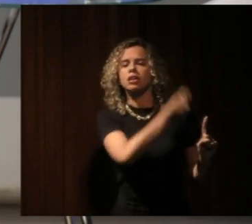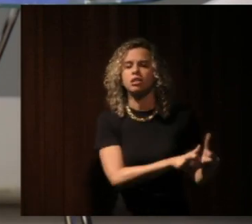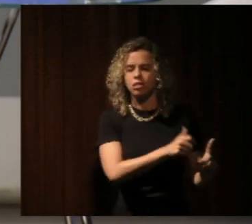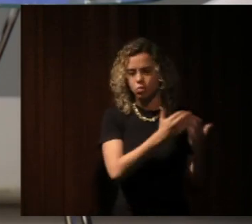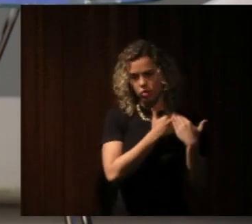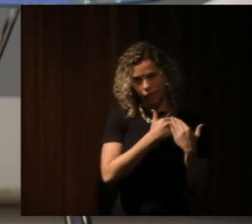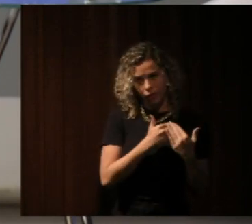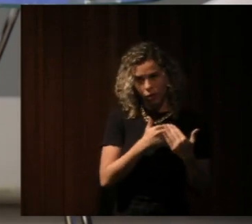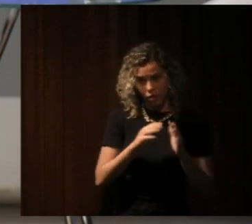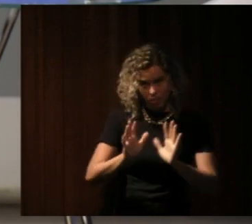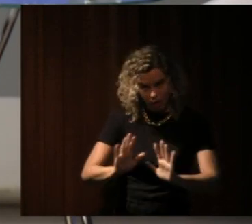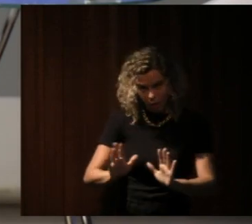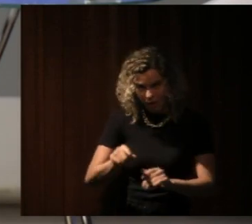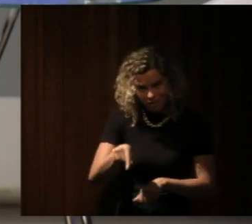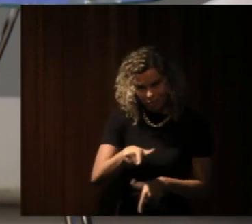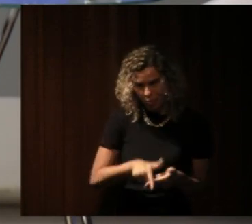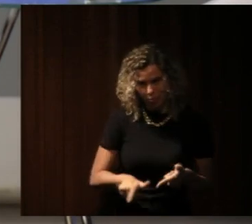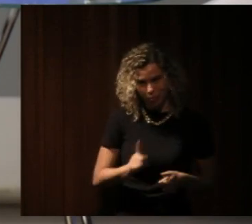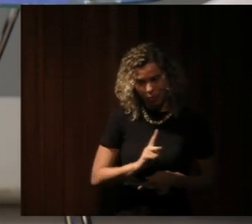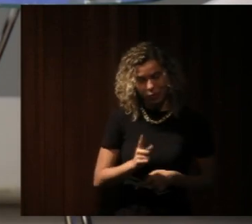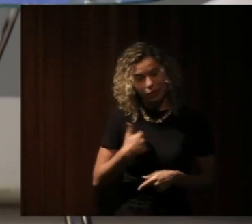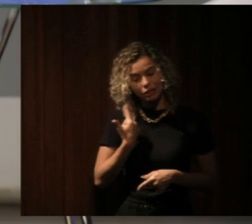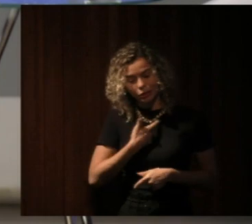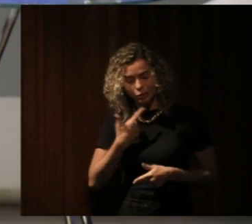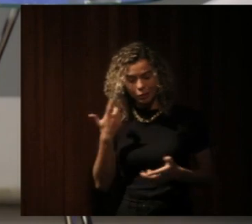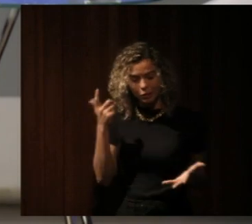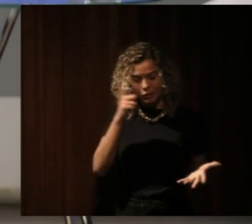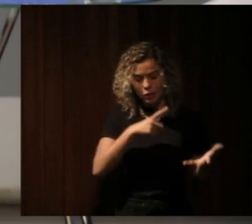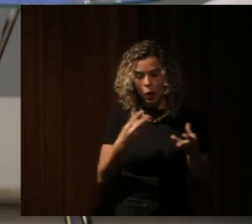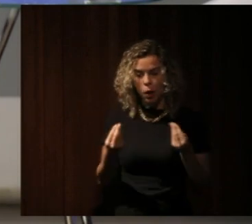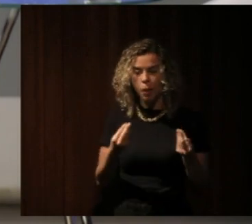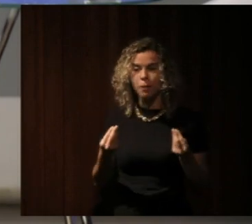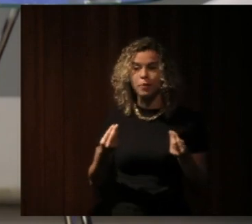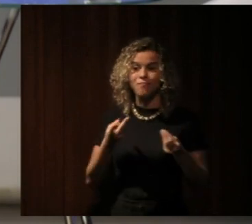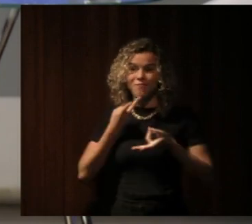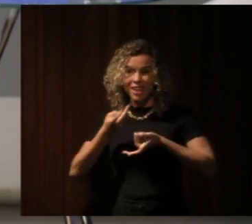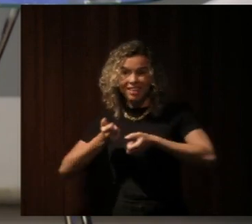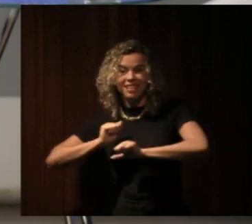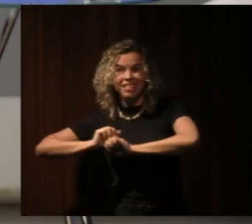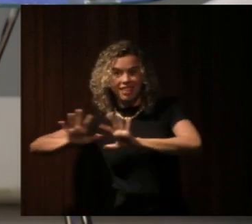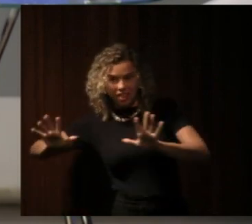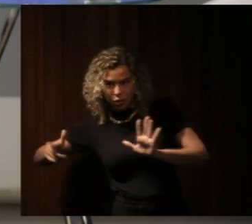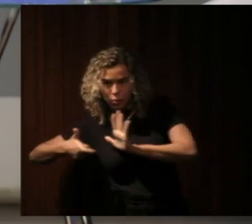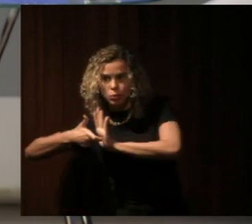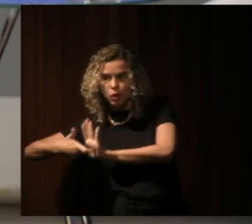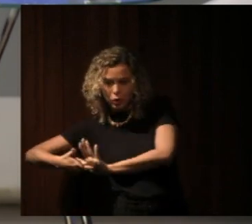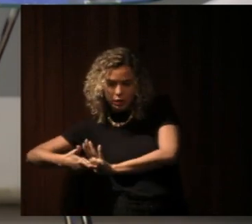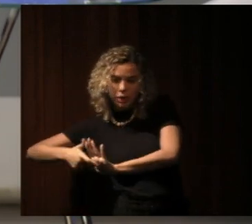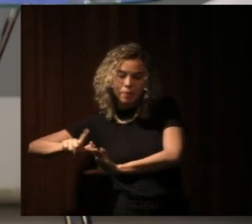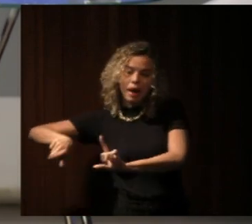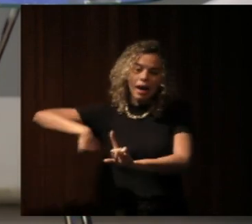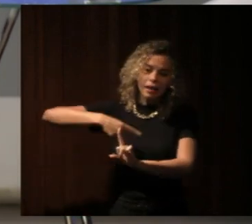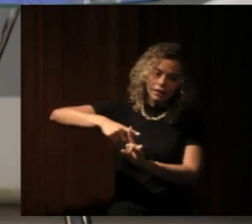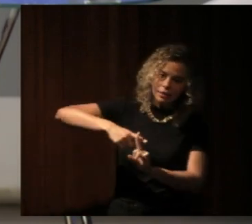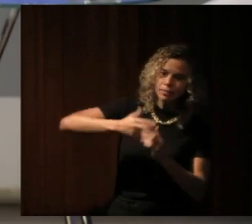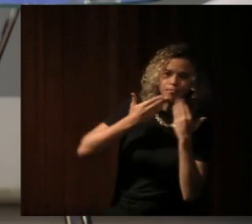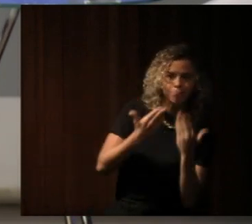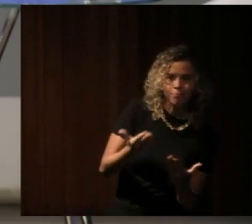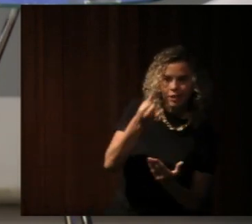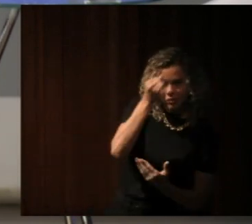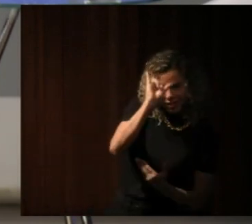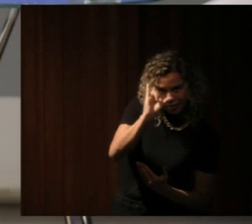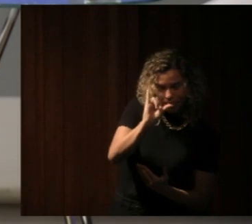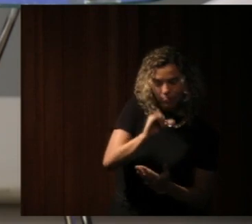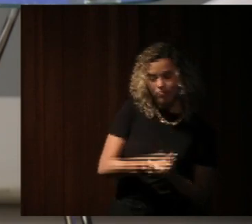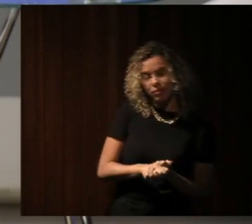então tinha uma uma dificuldade ali de a gente também ser transparente amadurecer essa decisão que de certa forma